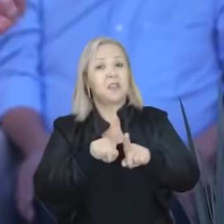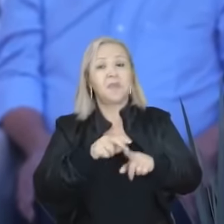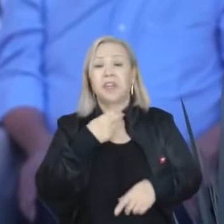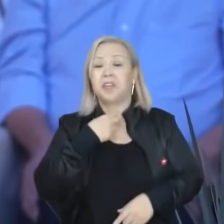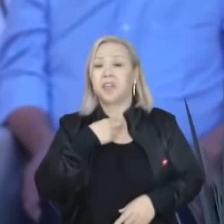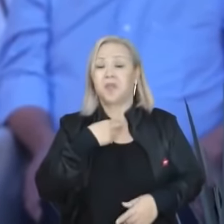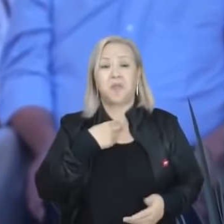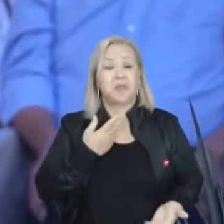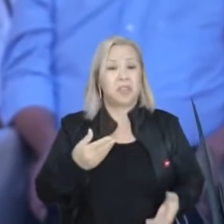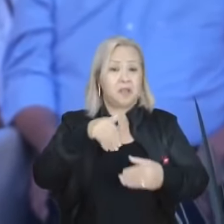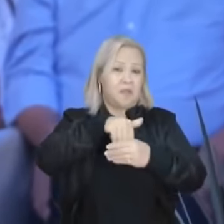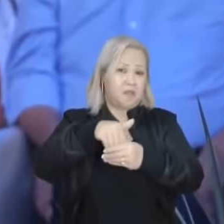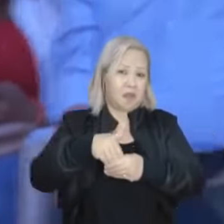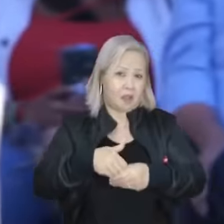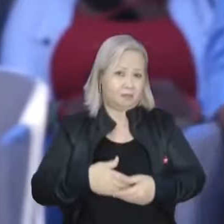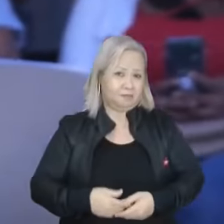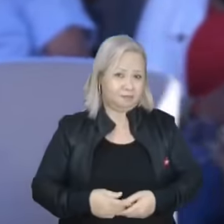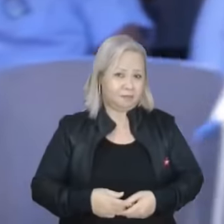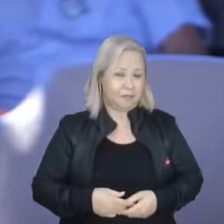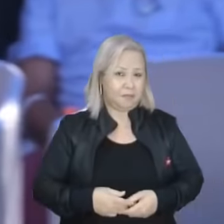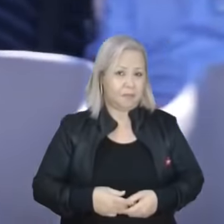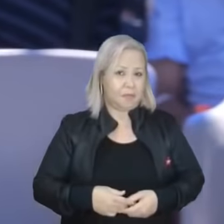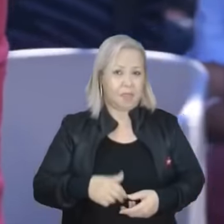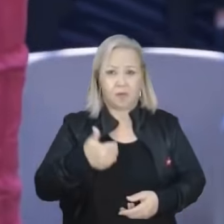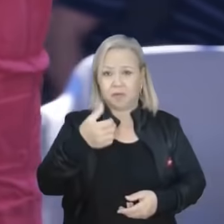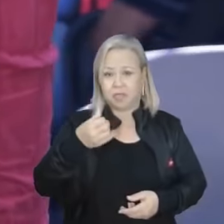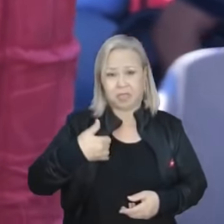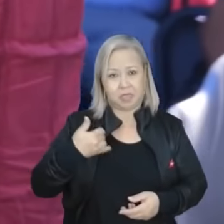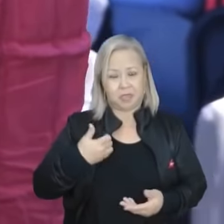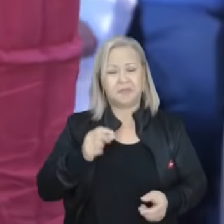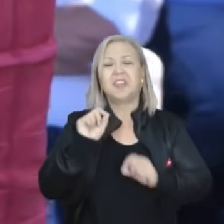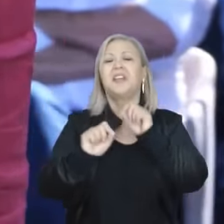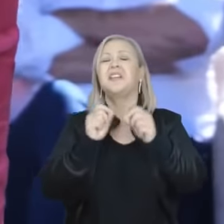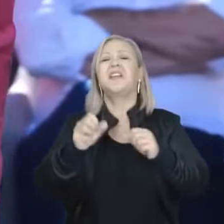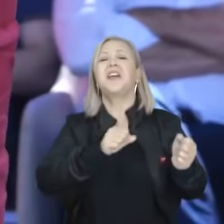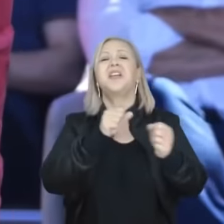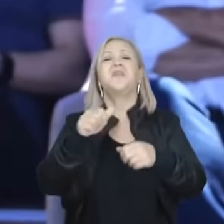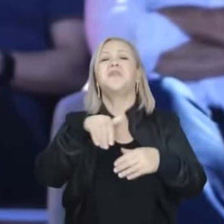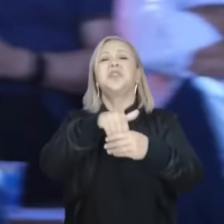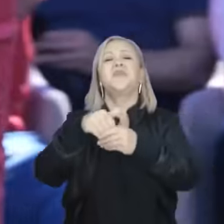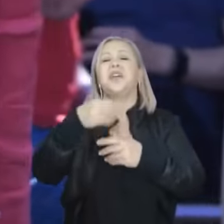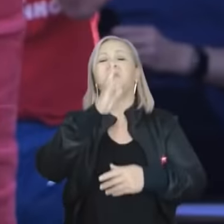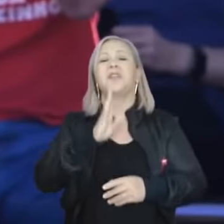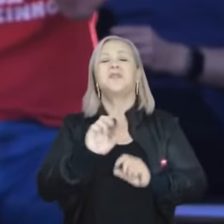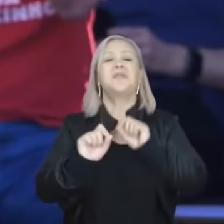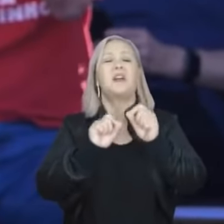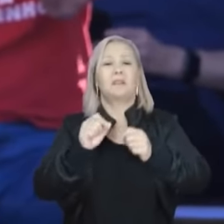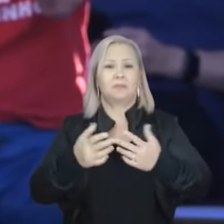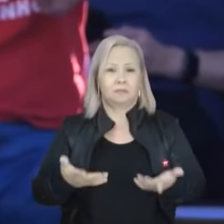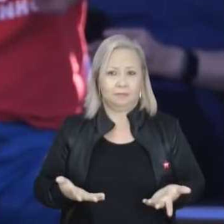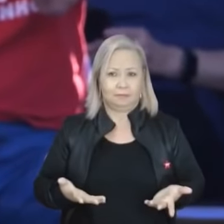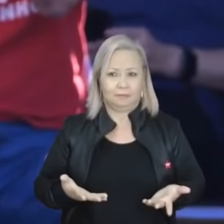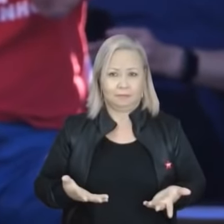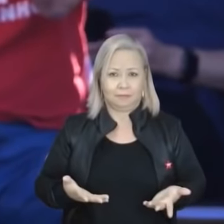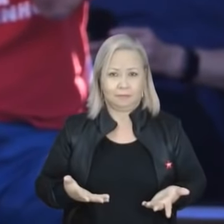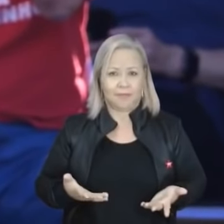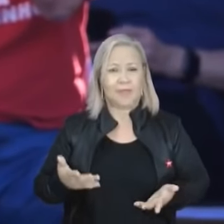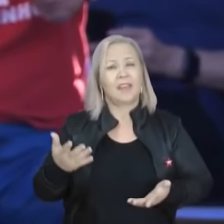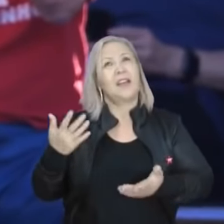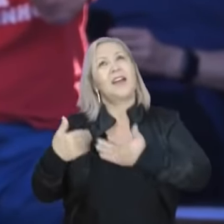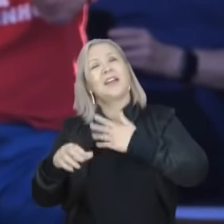Constituinte. Quem é que podia votar no Brasil? Quem podia votar no Brasil era quem tinha muito